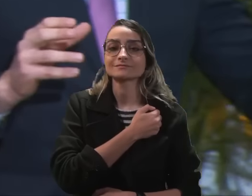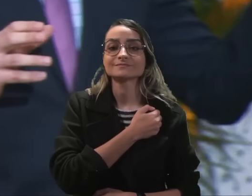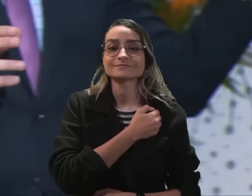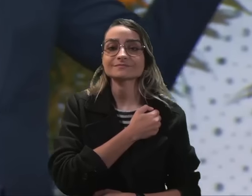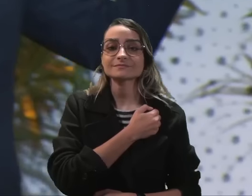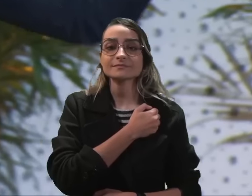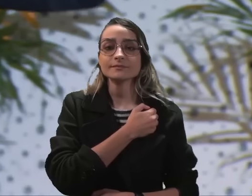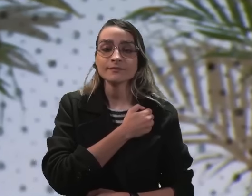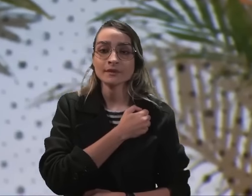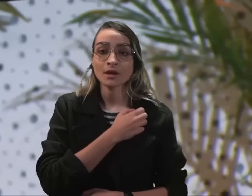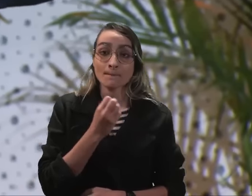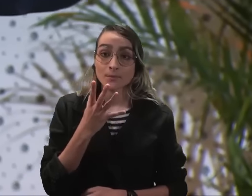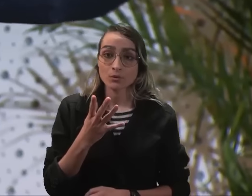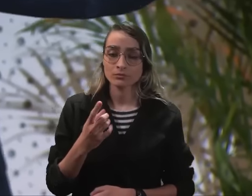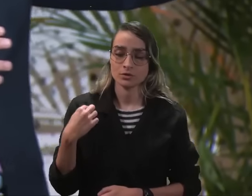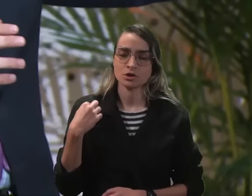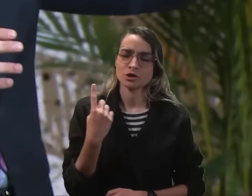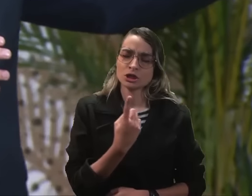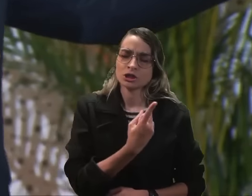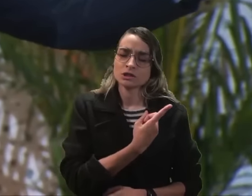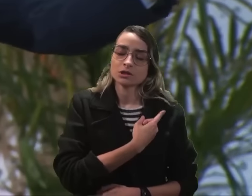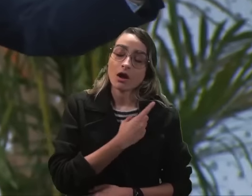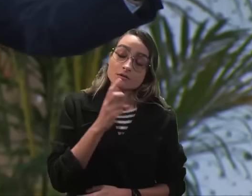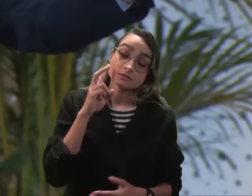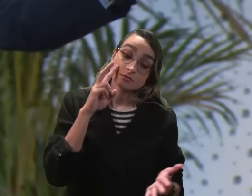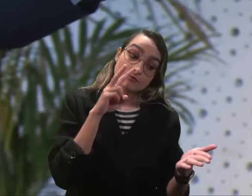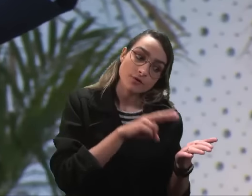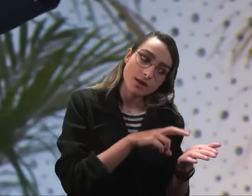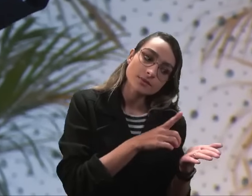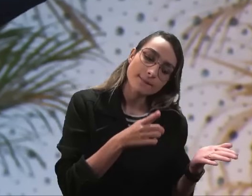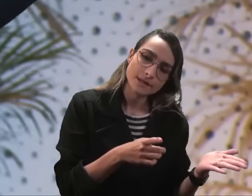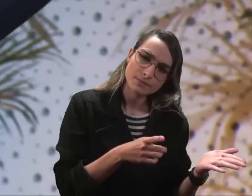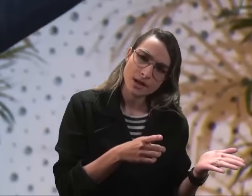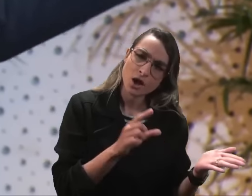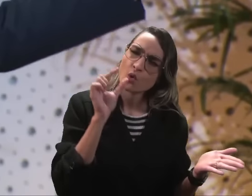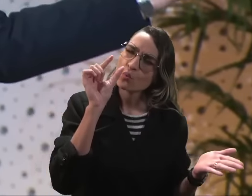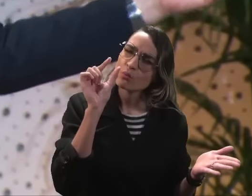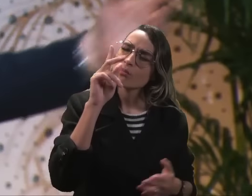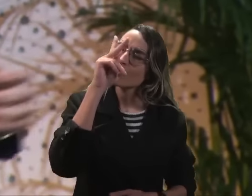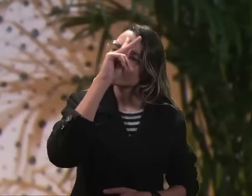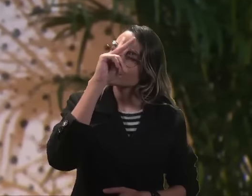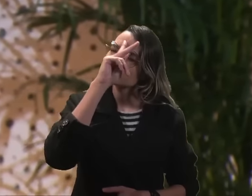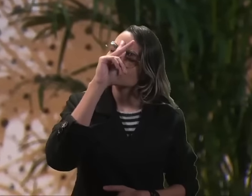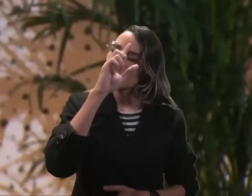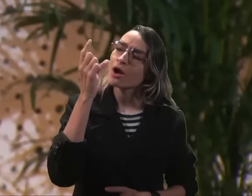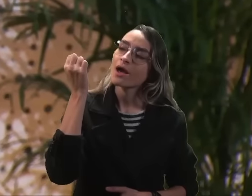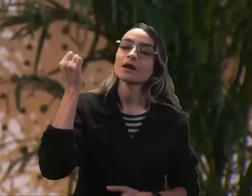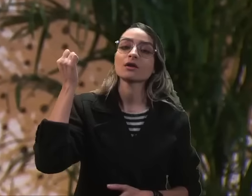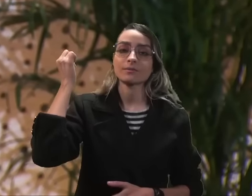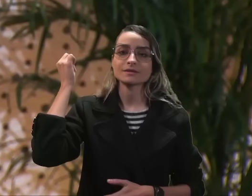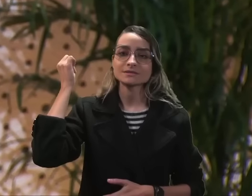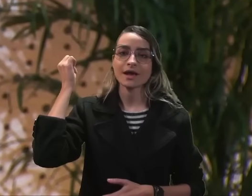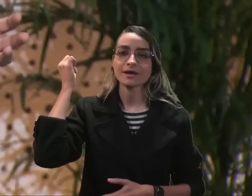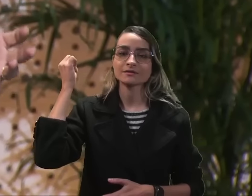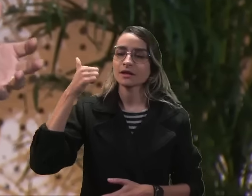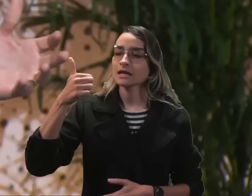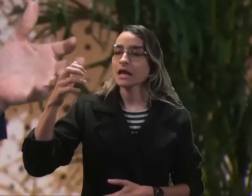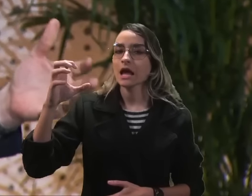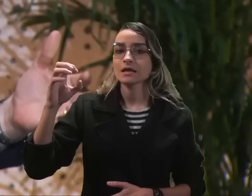da forma como Deus libertou como eles foram a caminho as pragas que Deus permitiu que caíssem a